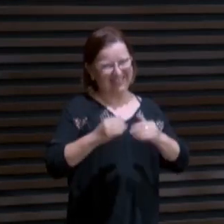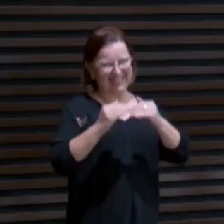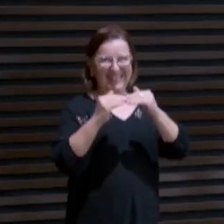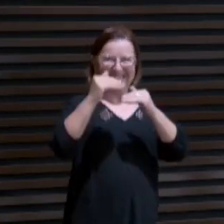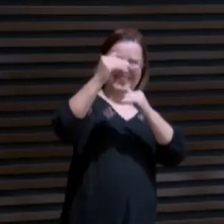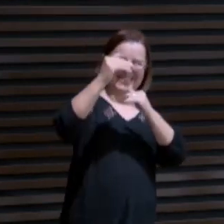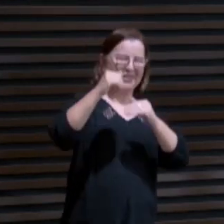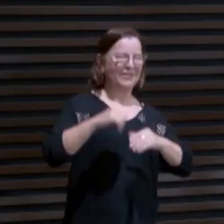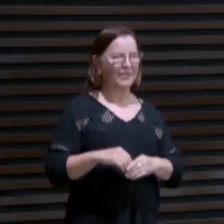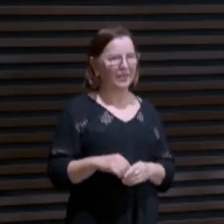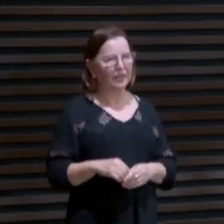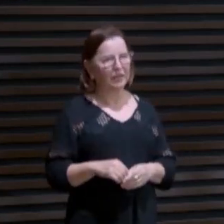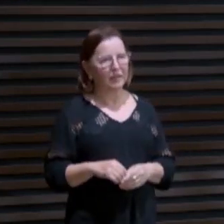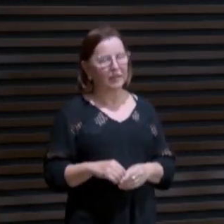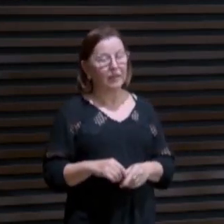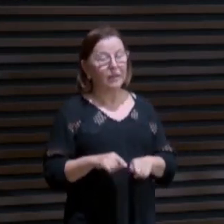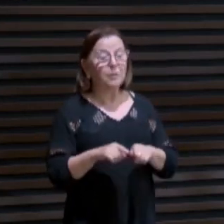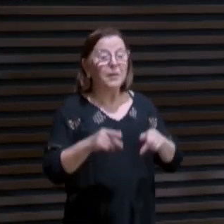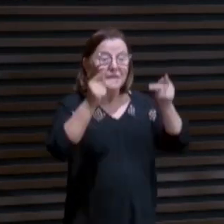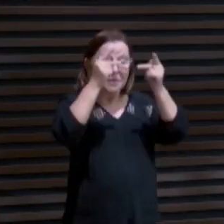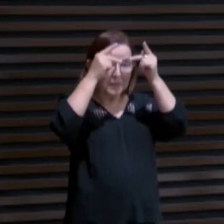Mas Pilatos, eu quero te dizer